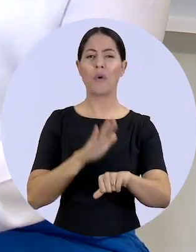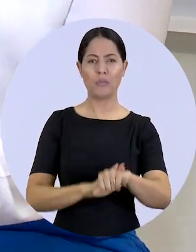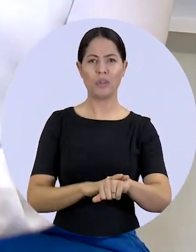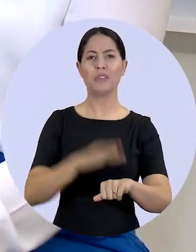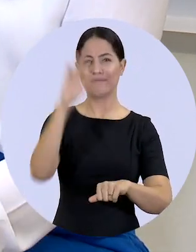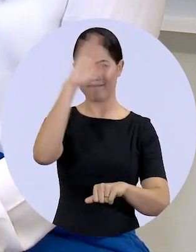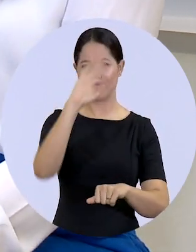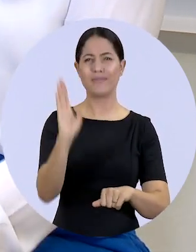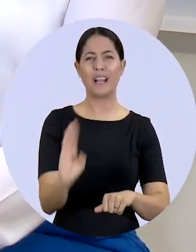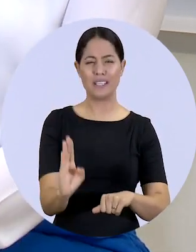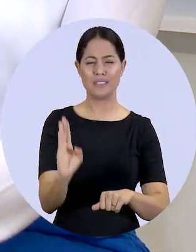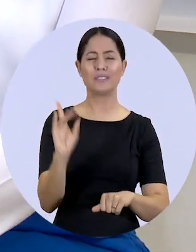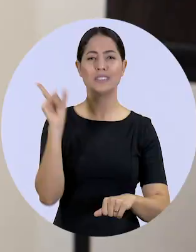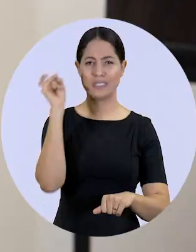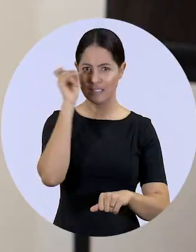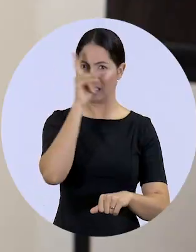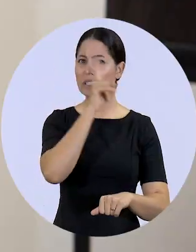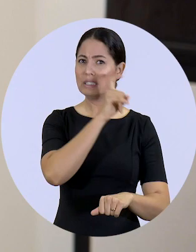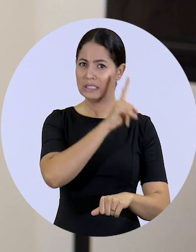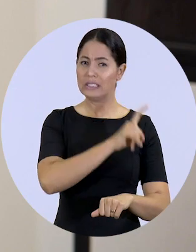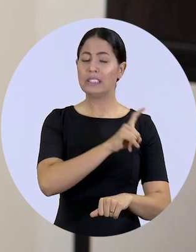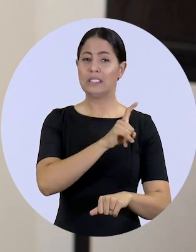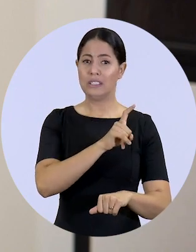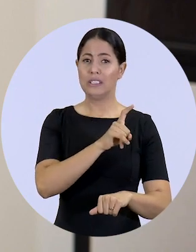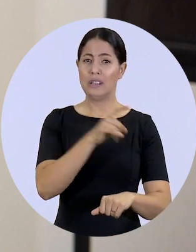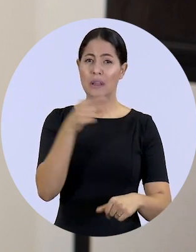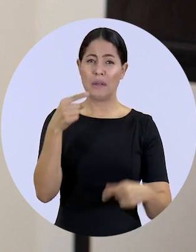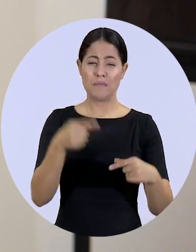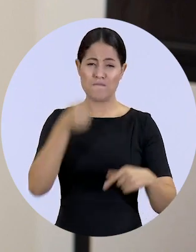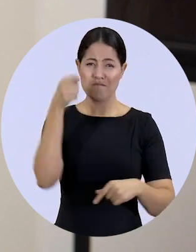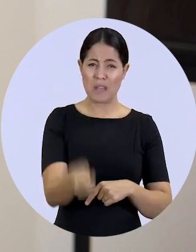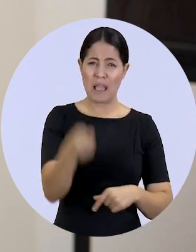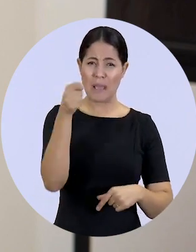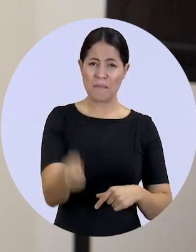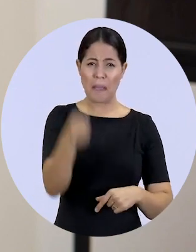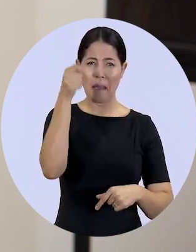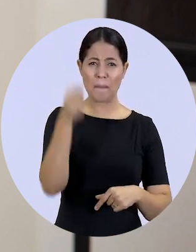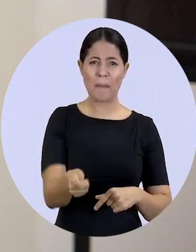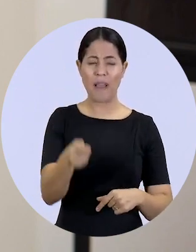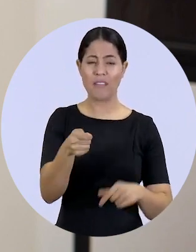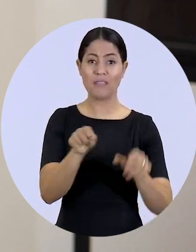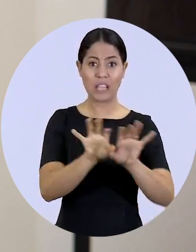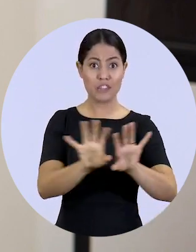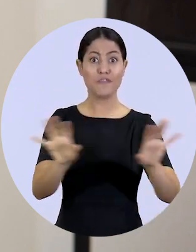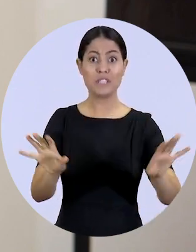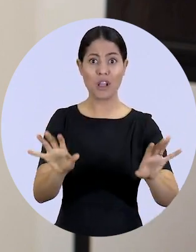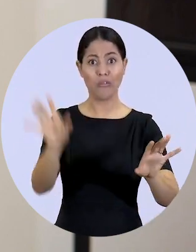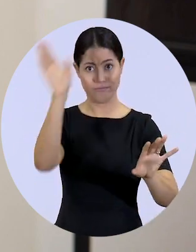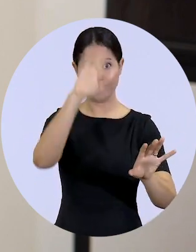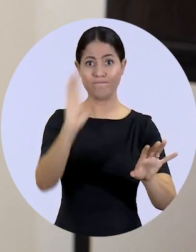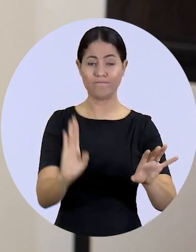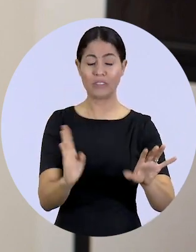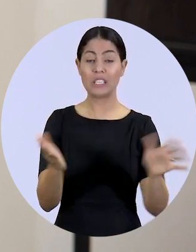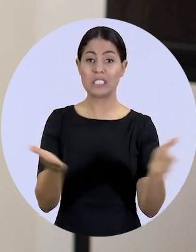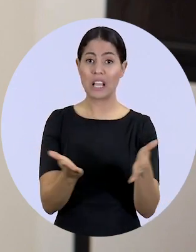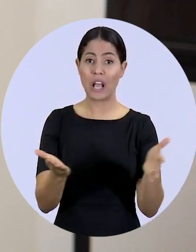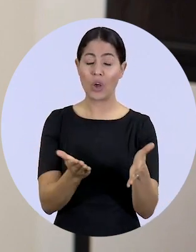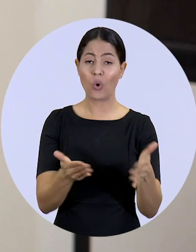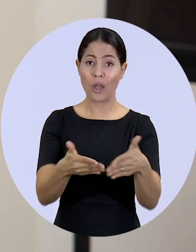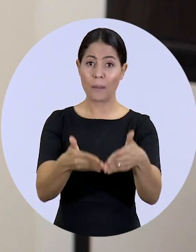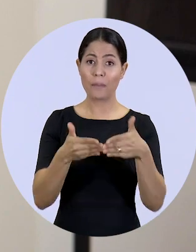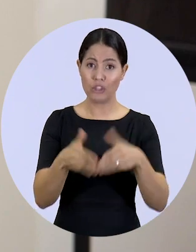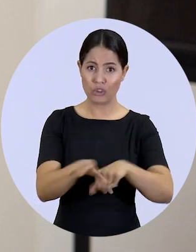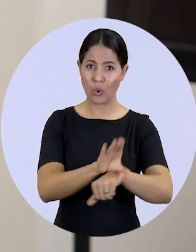está conflagrado como está, repito, extremamente punitivo e dividido, se houvesse a convocação agora